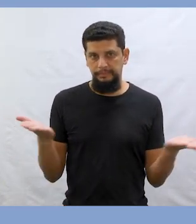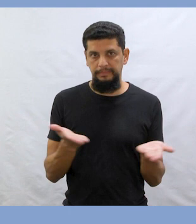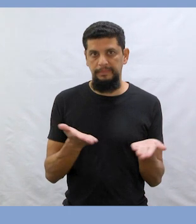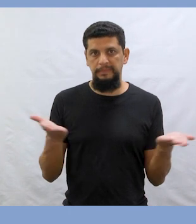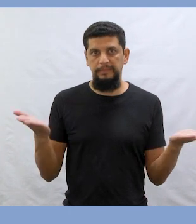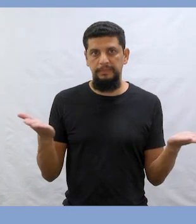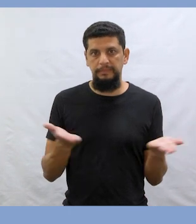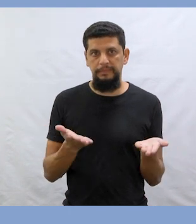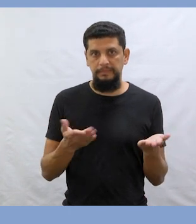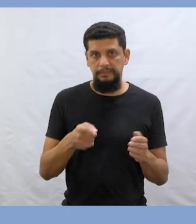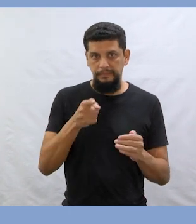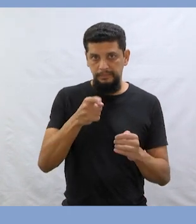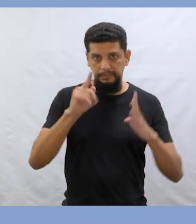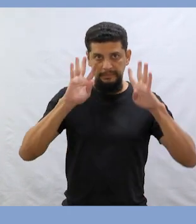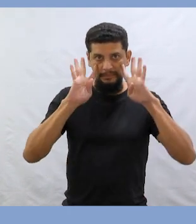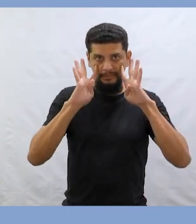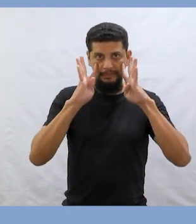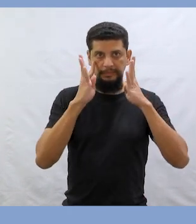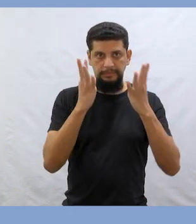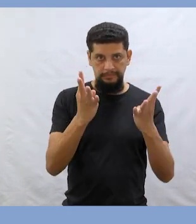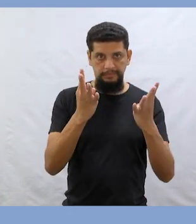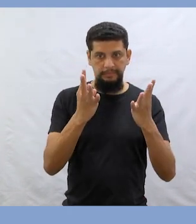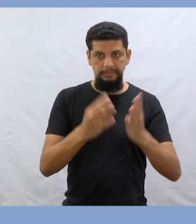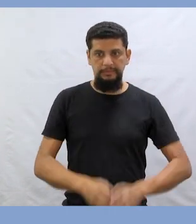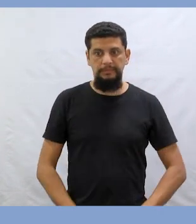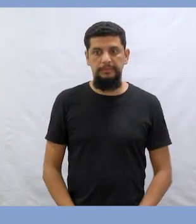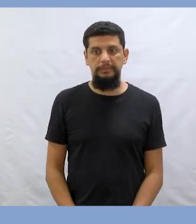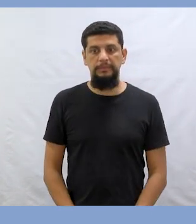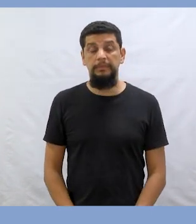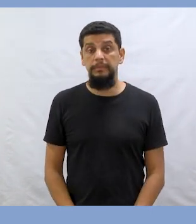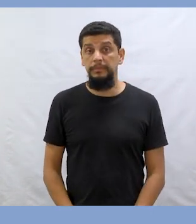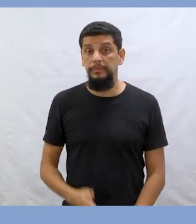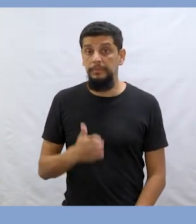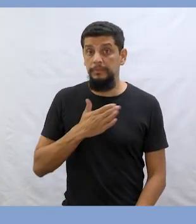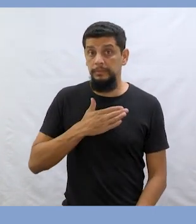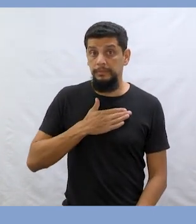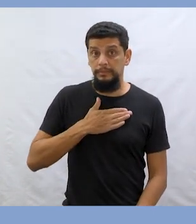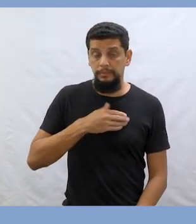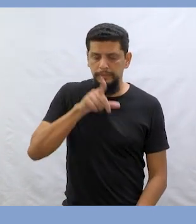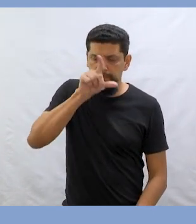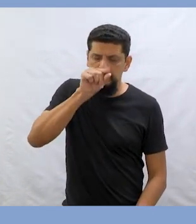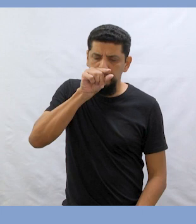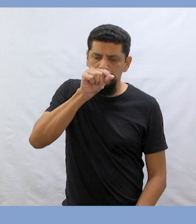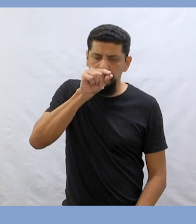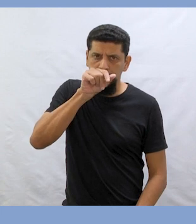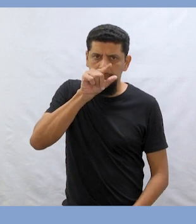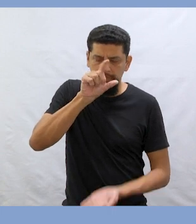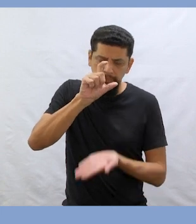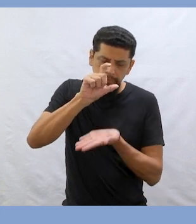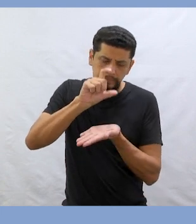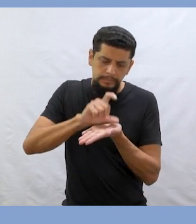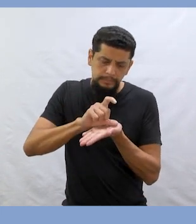Agora, prestem atenção. Ele fala, meu pintinho